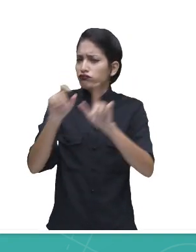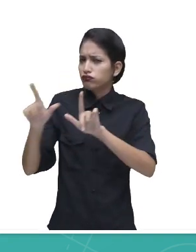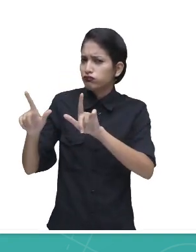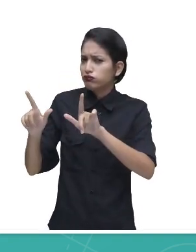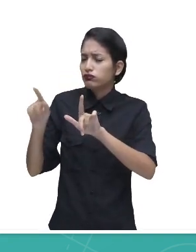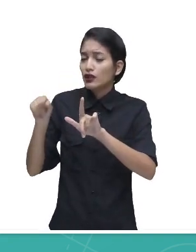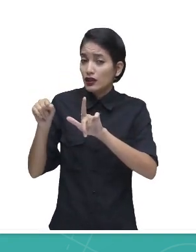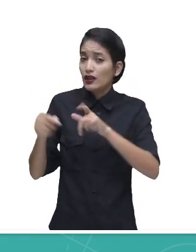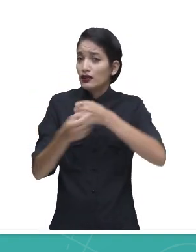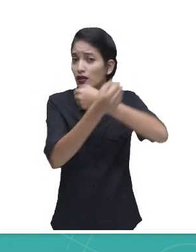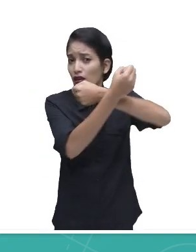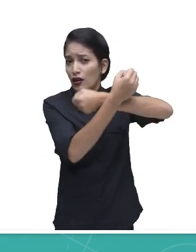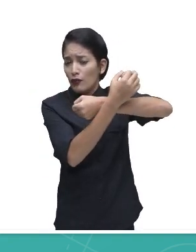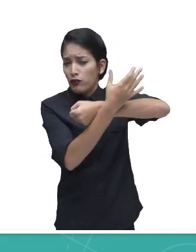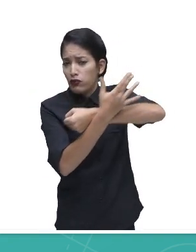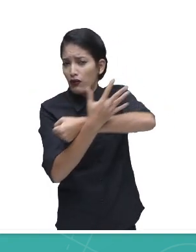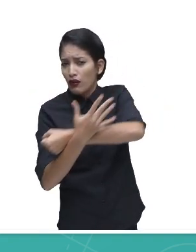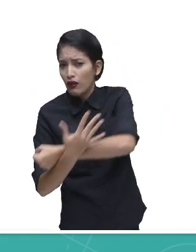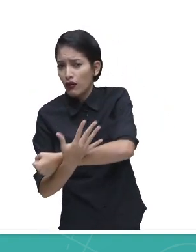esse cometa